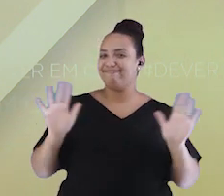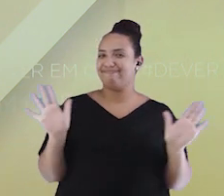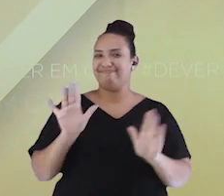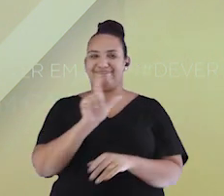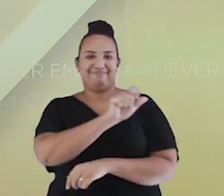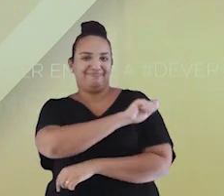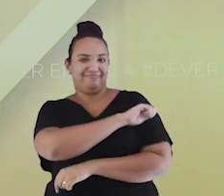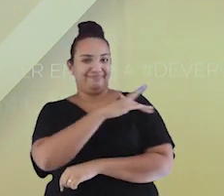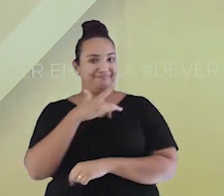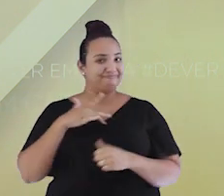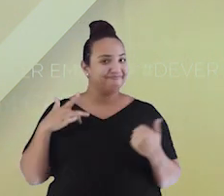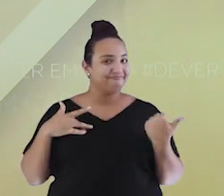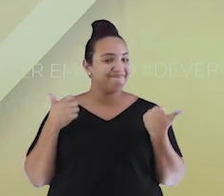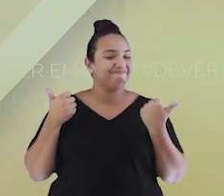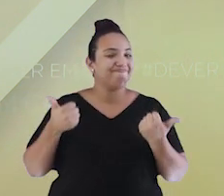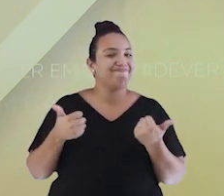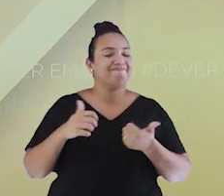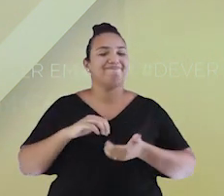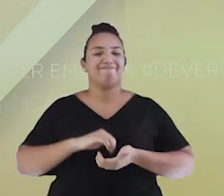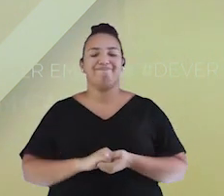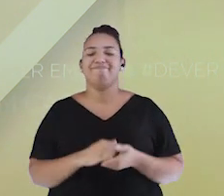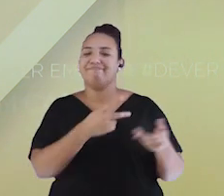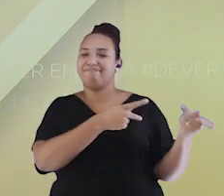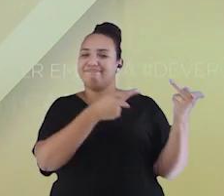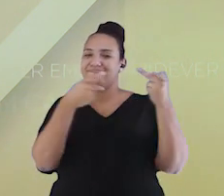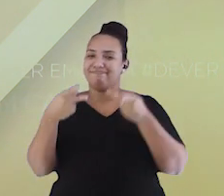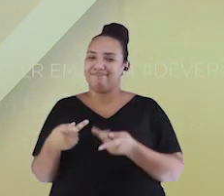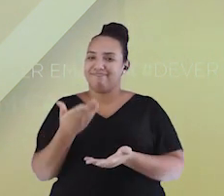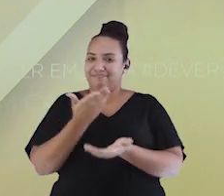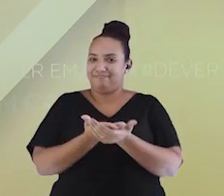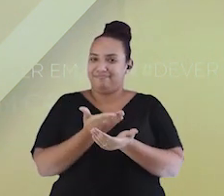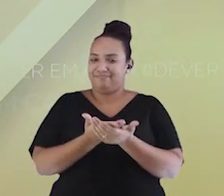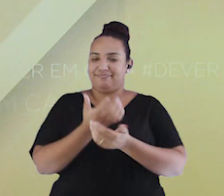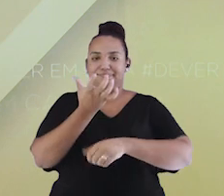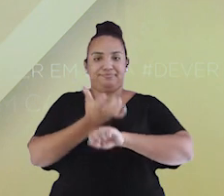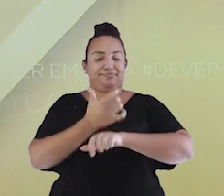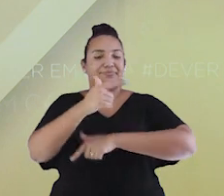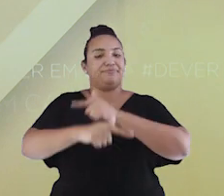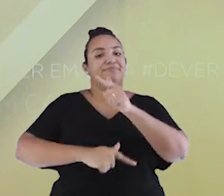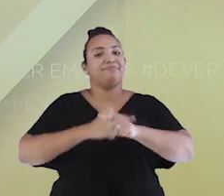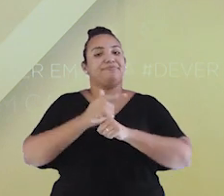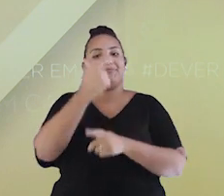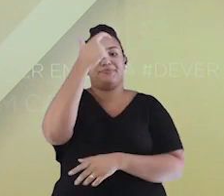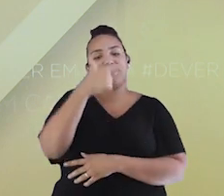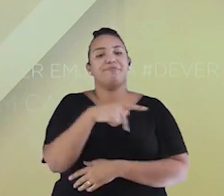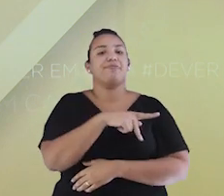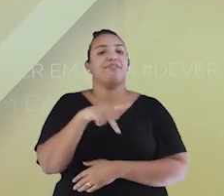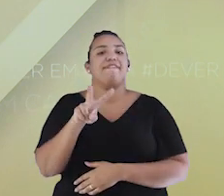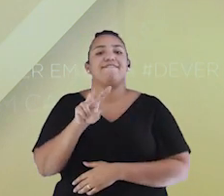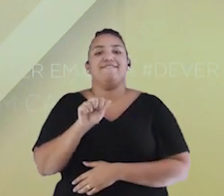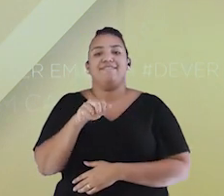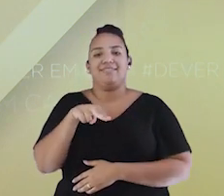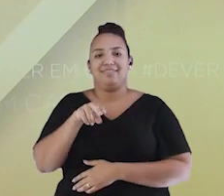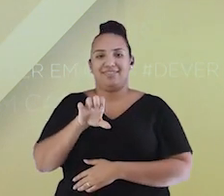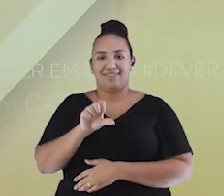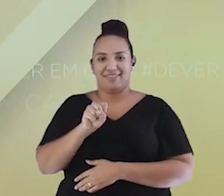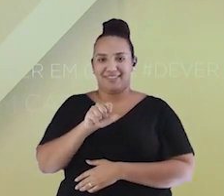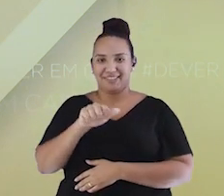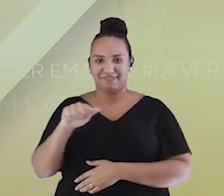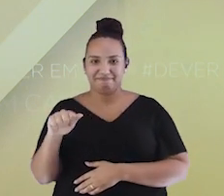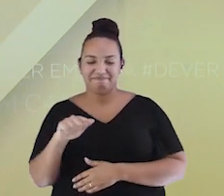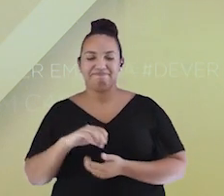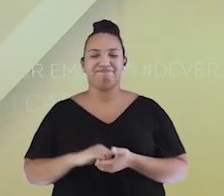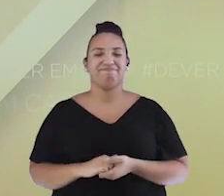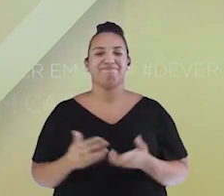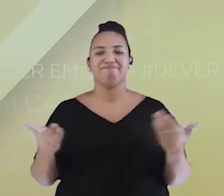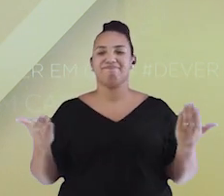estudantes! Tudo certo por aí? Sejam bem-vindos à nossa aula de Geografia. Eu sou a professora Vanessa. Hoje